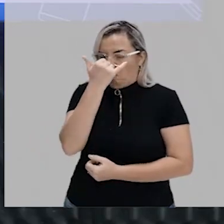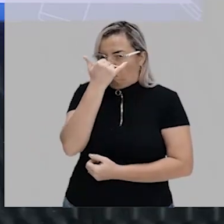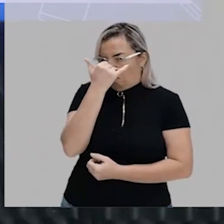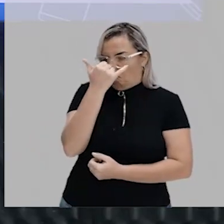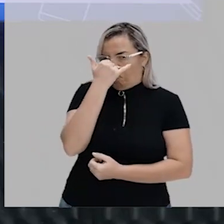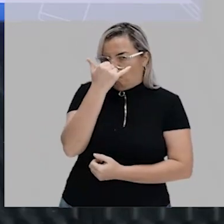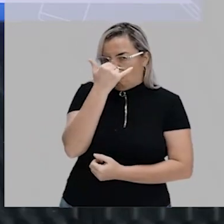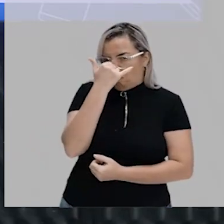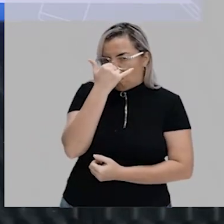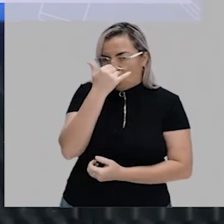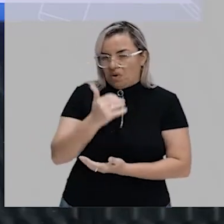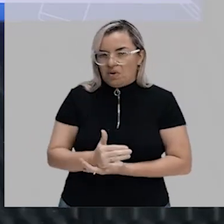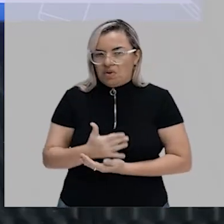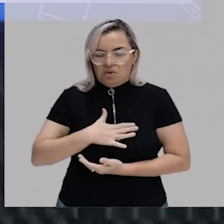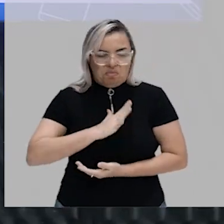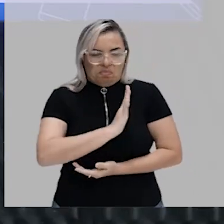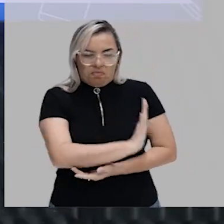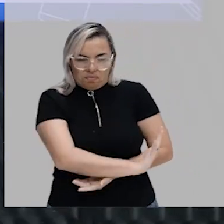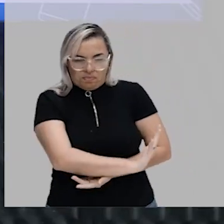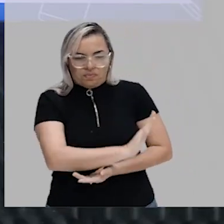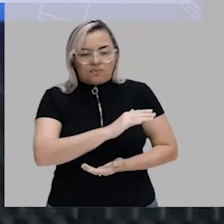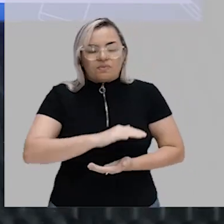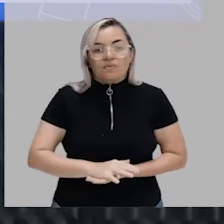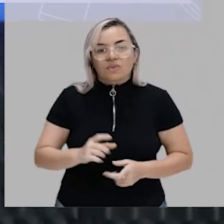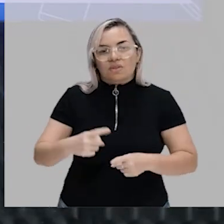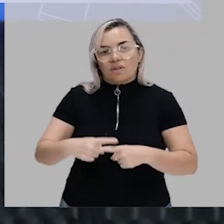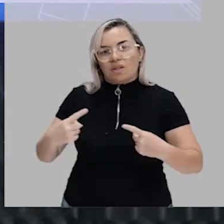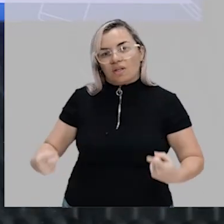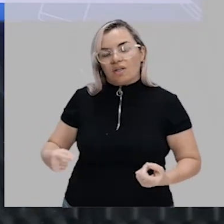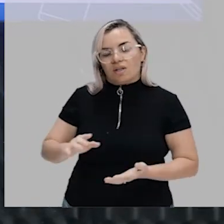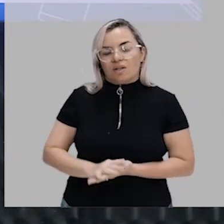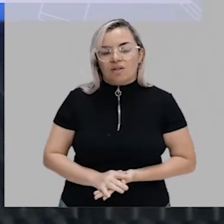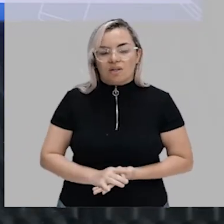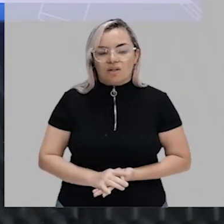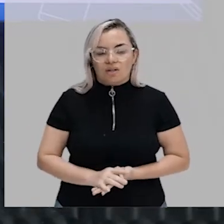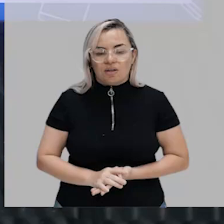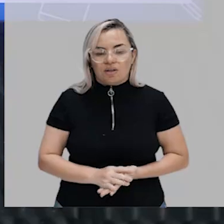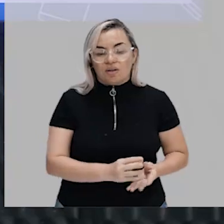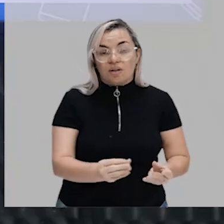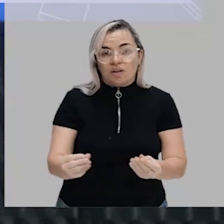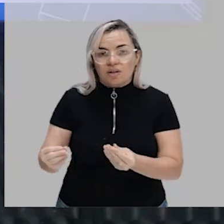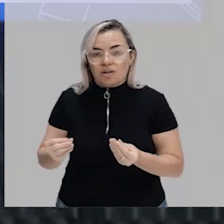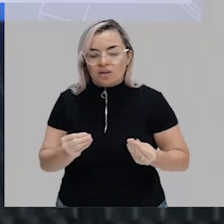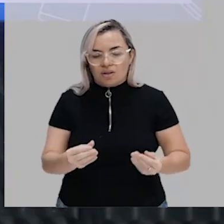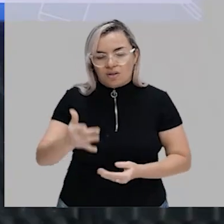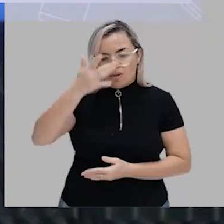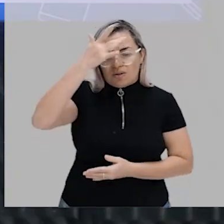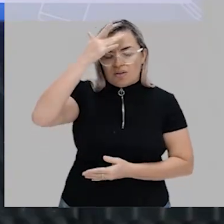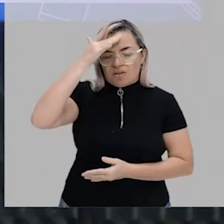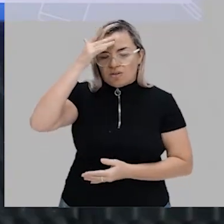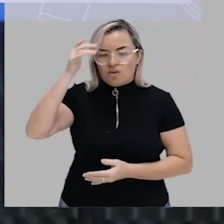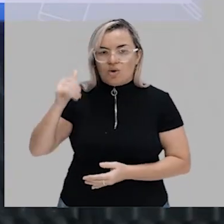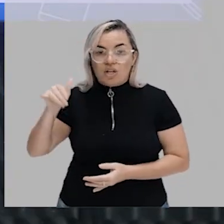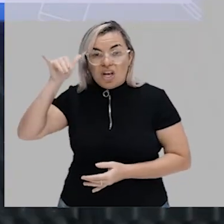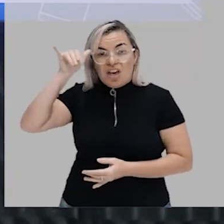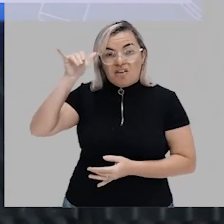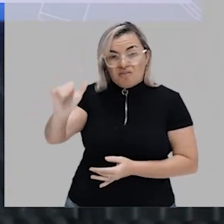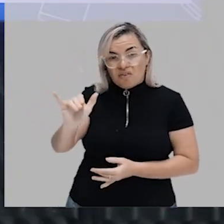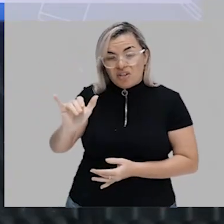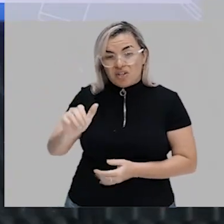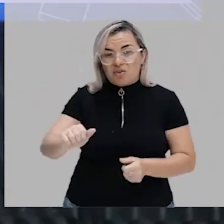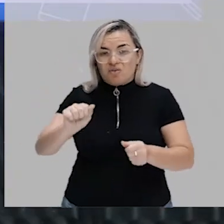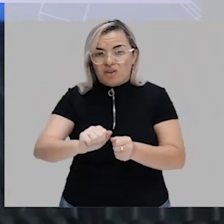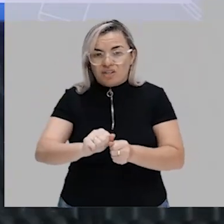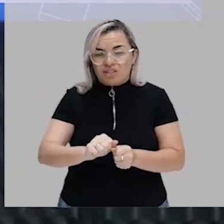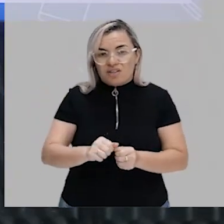mau agouro, né? Mas muitas pessoas acabam evitando fazer viagens, olha só. A